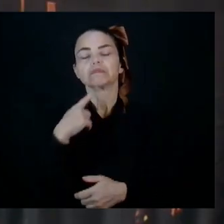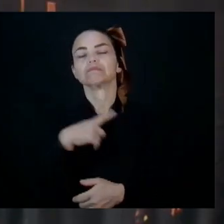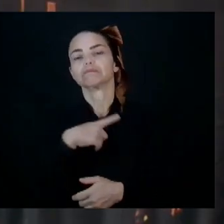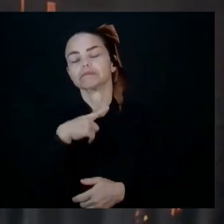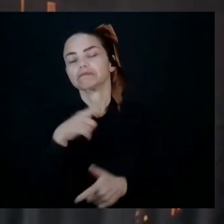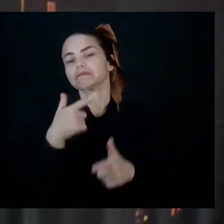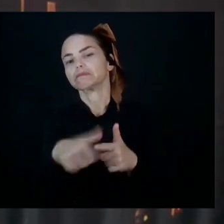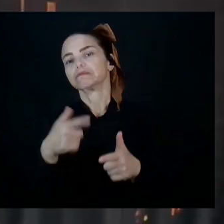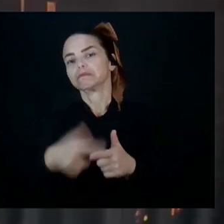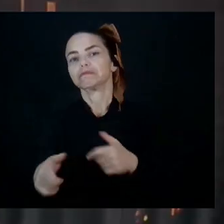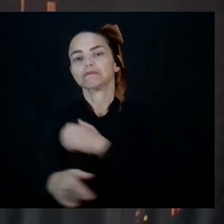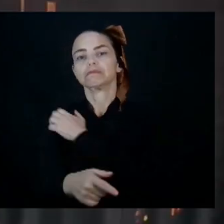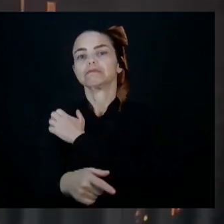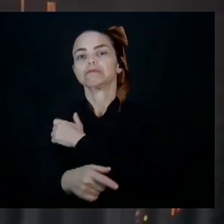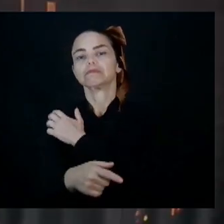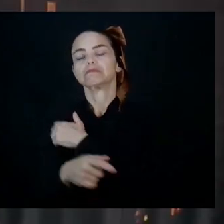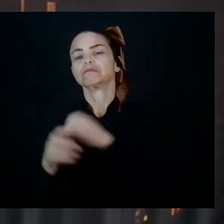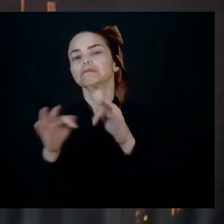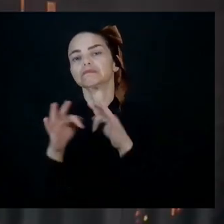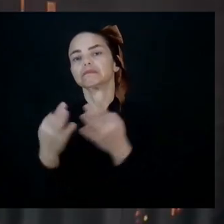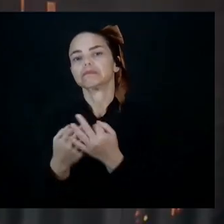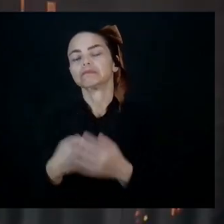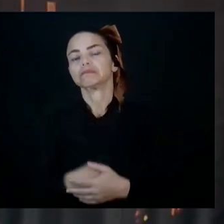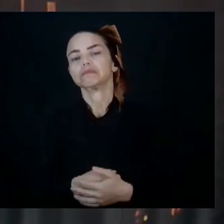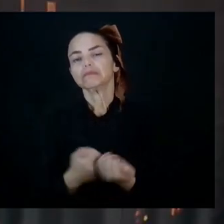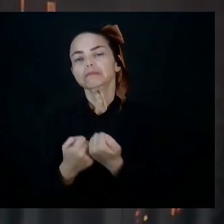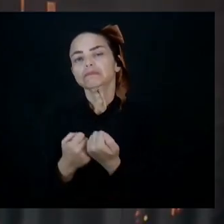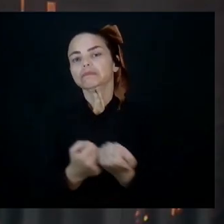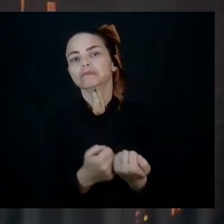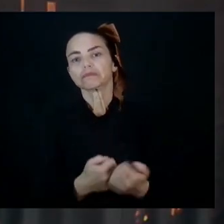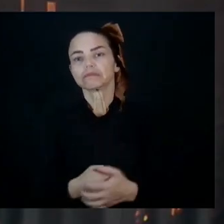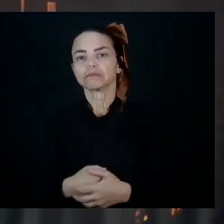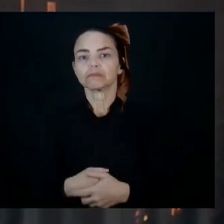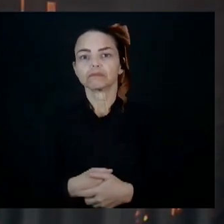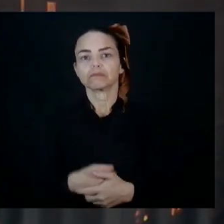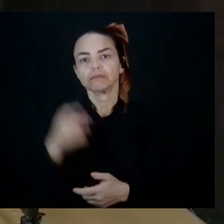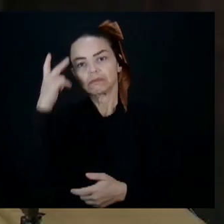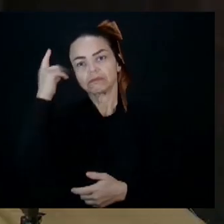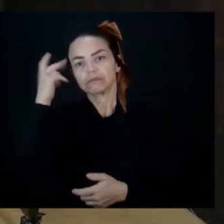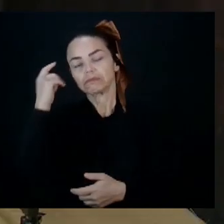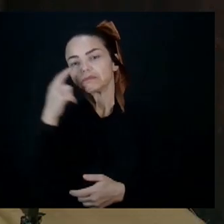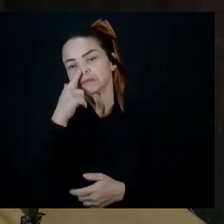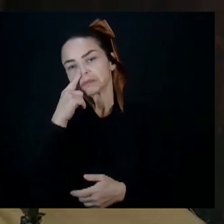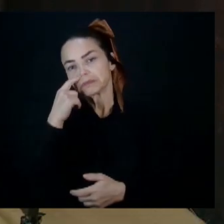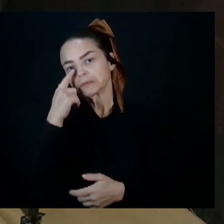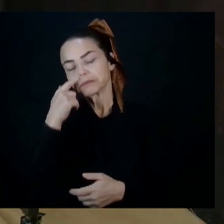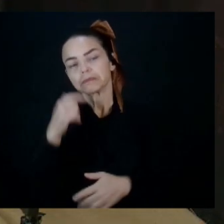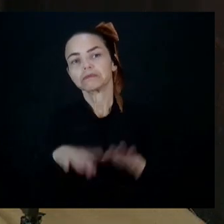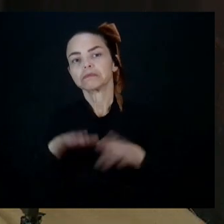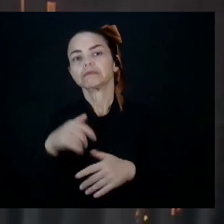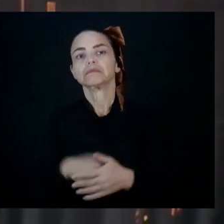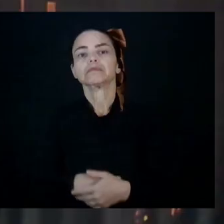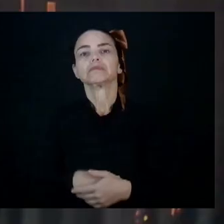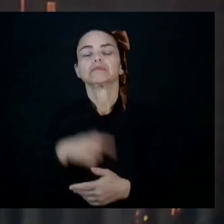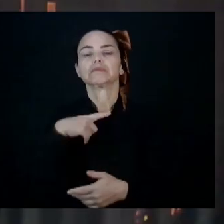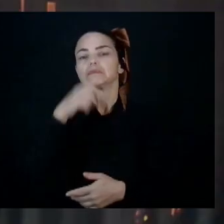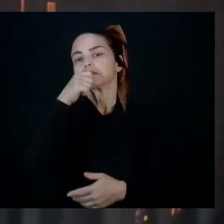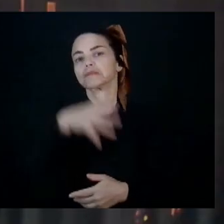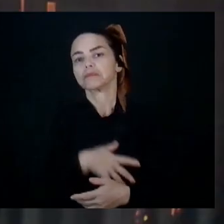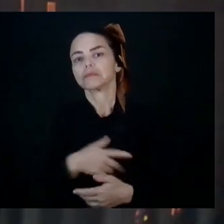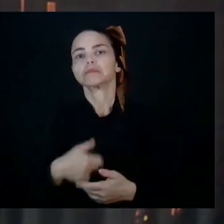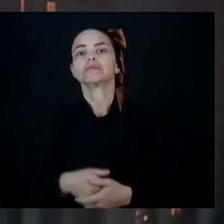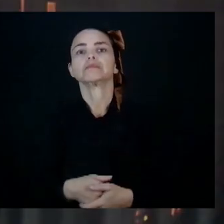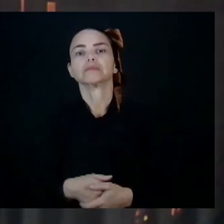dos familiares serem um suporte entendido como natural, mas é onde muitas vezes mora o abuso. Exatamente. Né? Então, olha